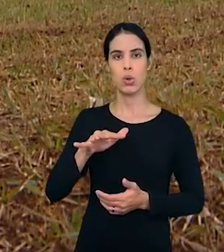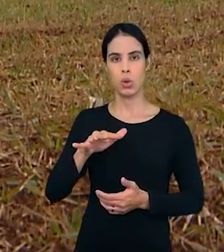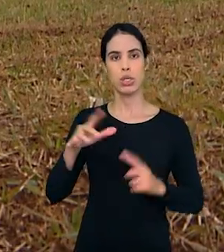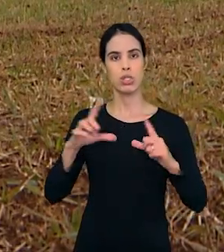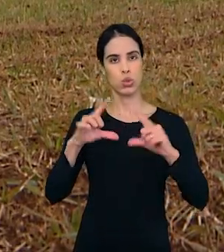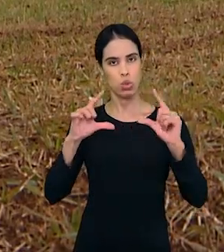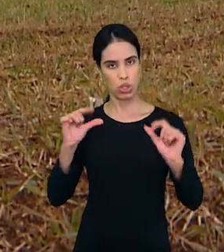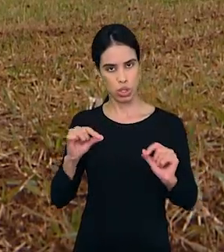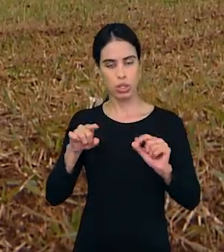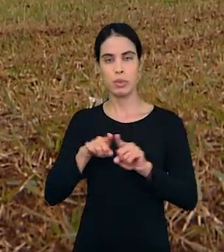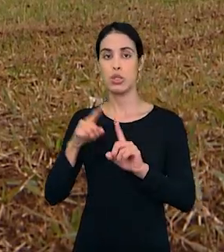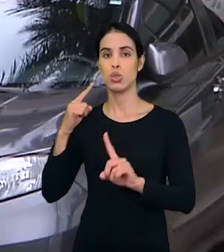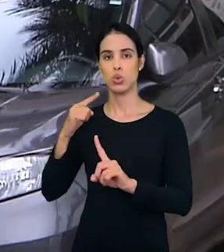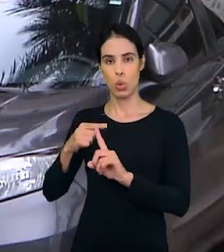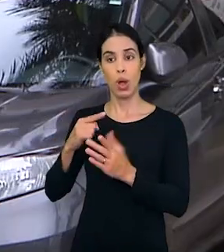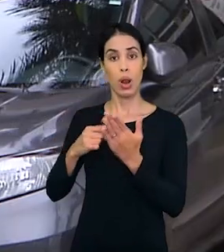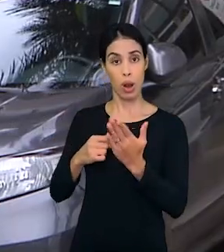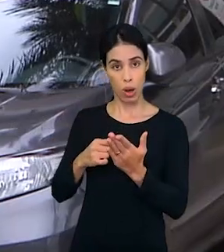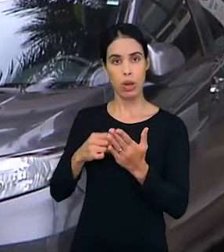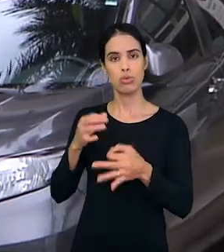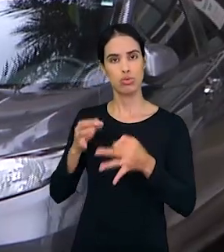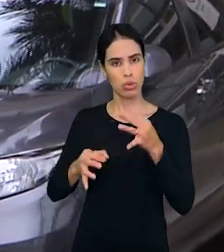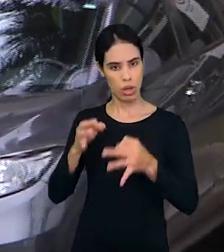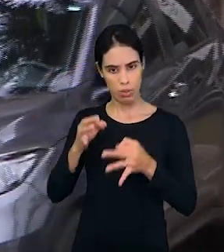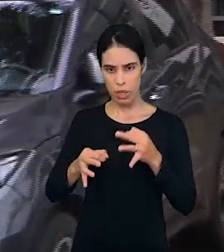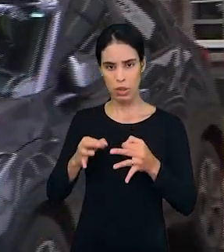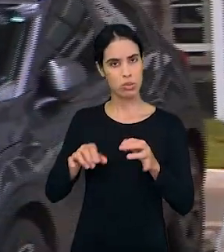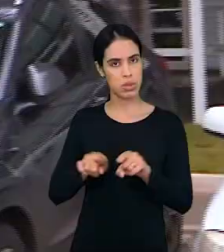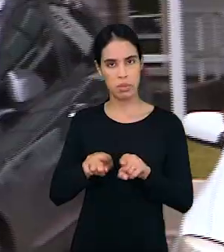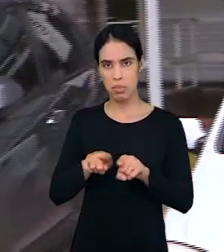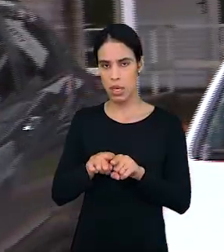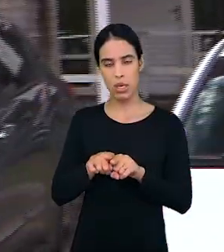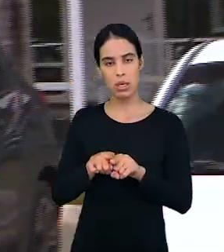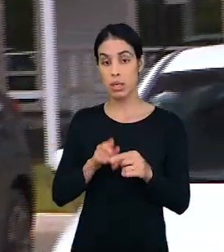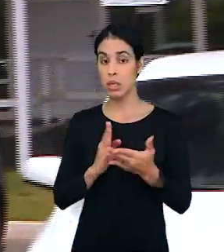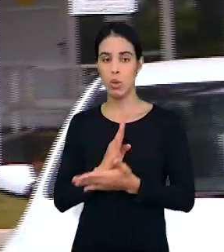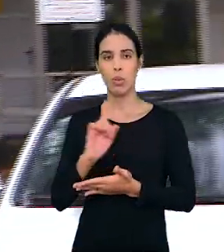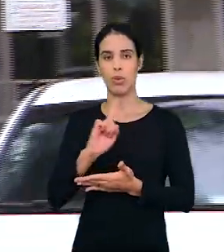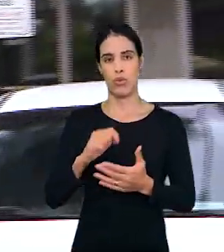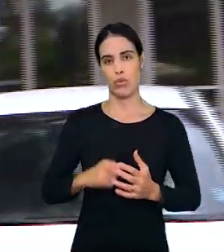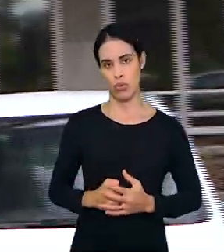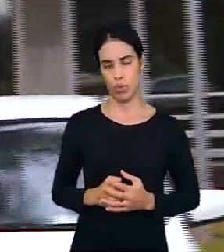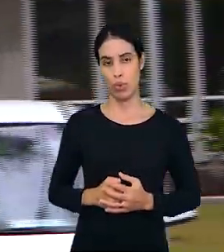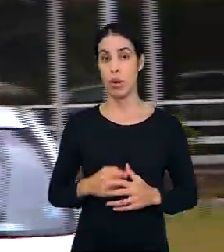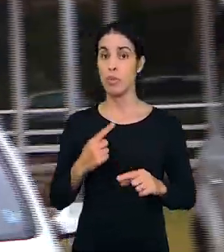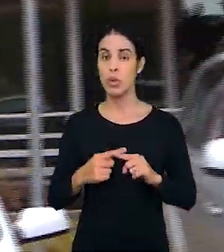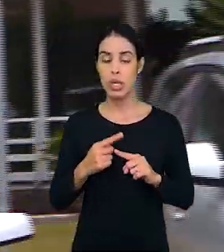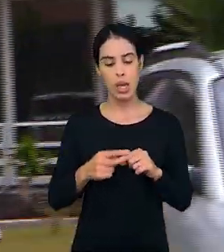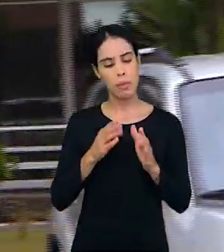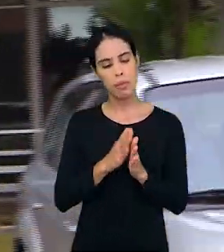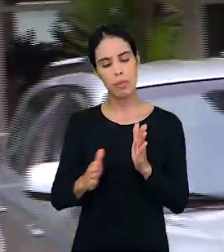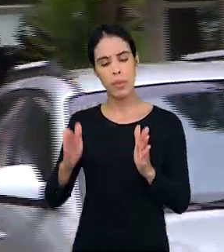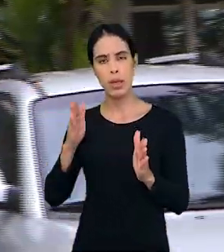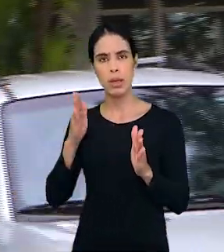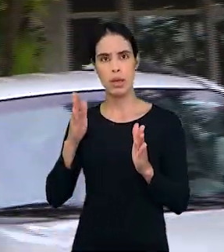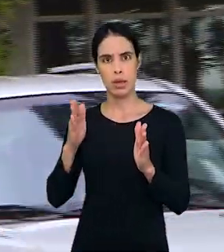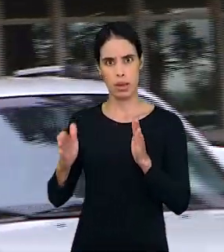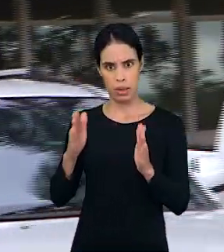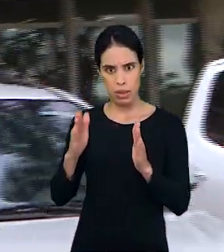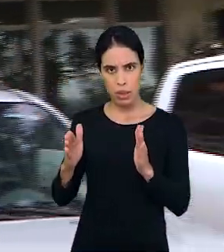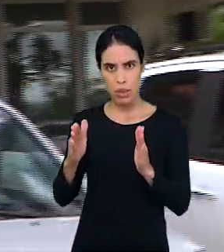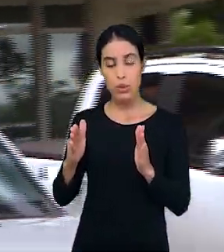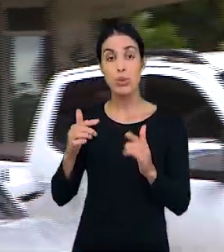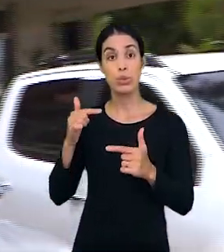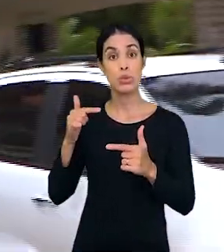Distrito Federal e o Tocantins, manteve a decisão. Para o TRT, não cabe considerar o período em que o